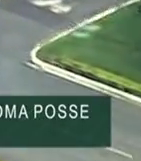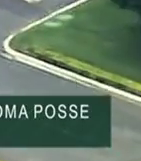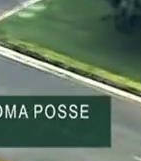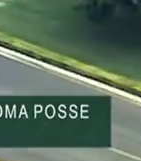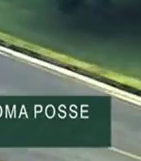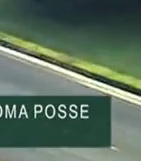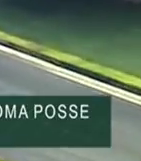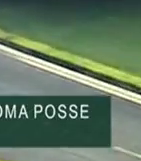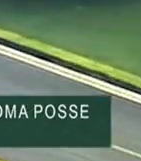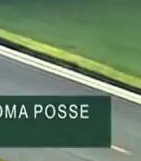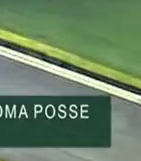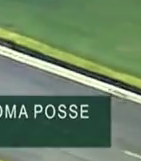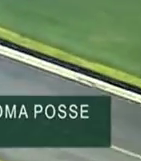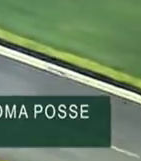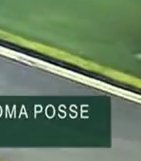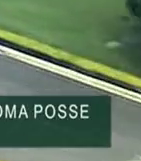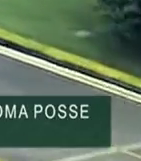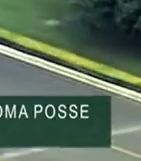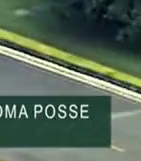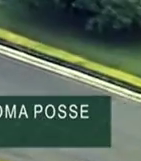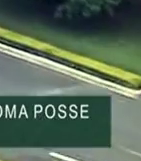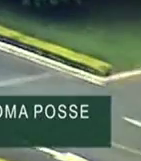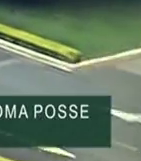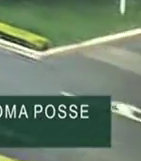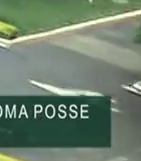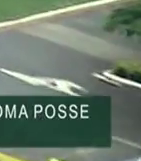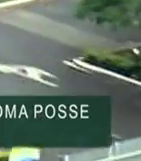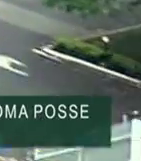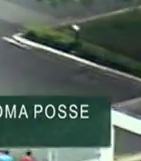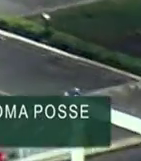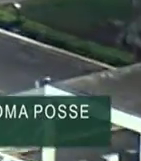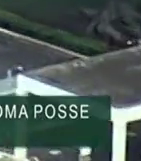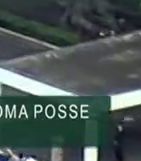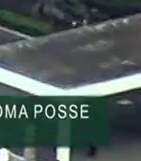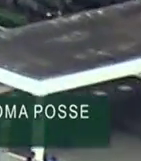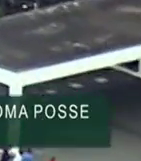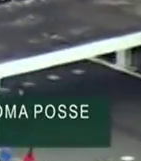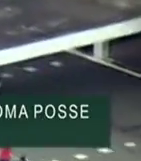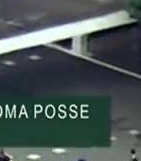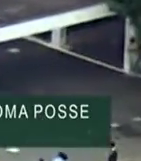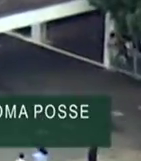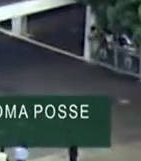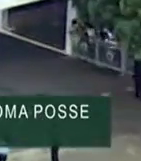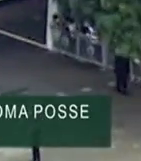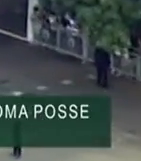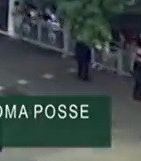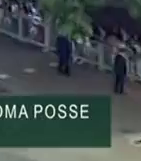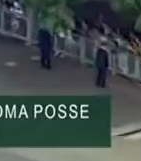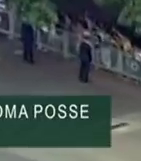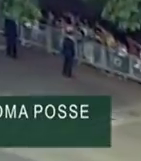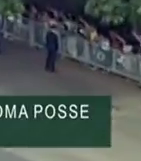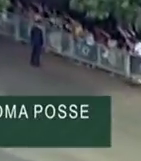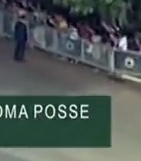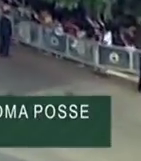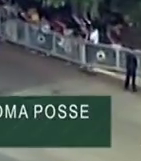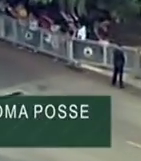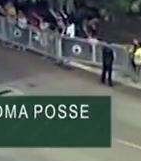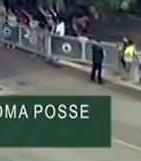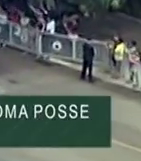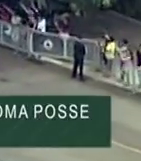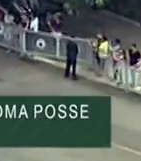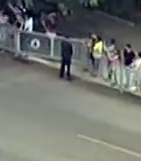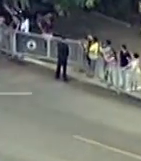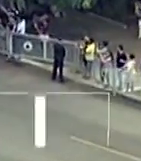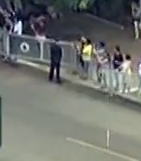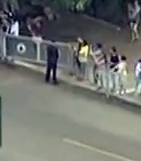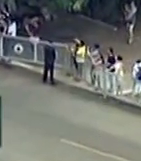Alvorada, Palácio do Planalto. Aí ainda os jardins do Palácio, agora isso, ela passa. Olha só a movimentação do lado de fora, né? As pessoas